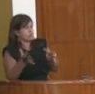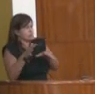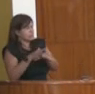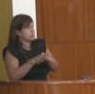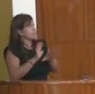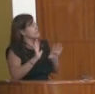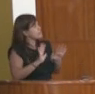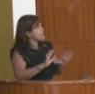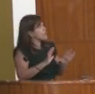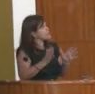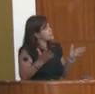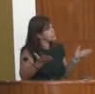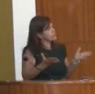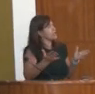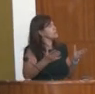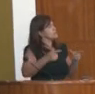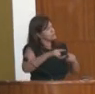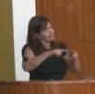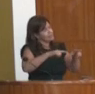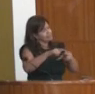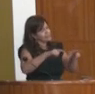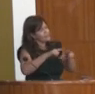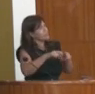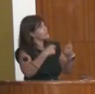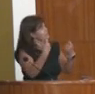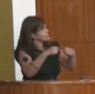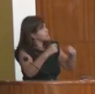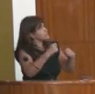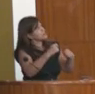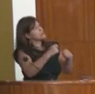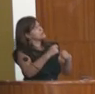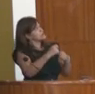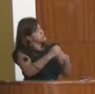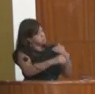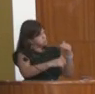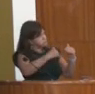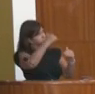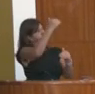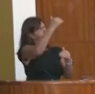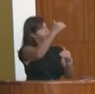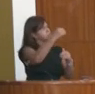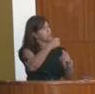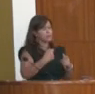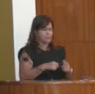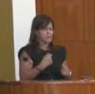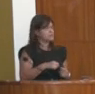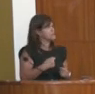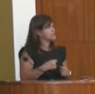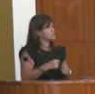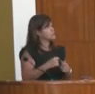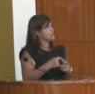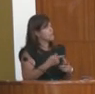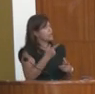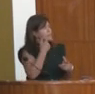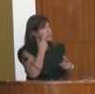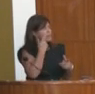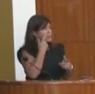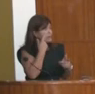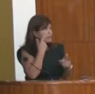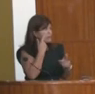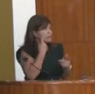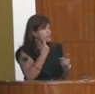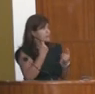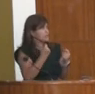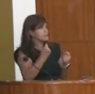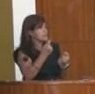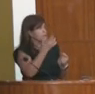efetividade no mercado de trabalho precisa avançar. atentar para as pessoas